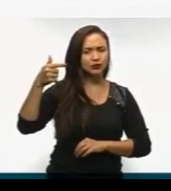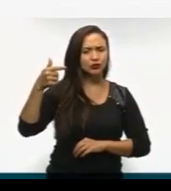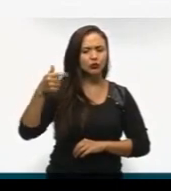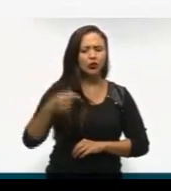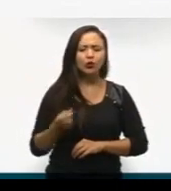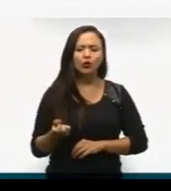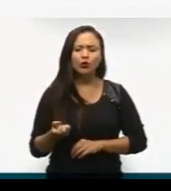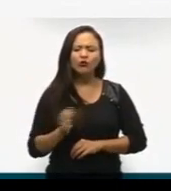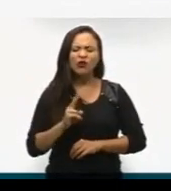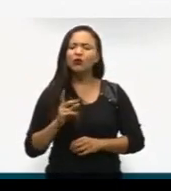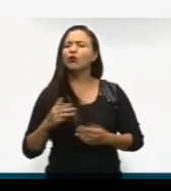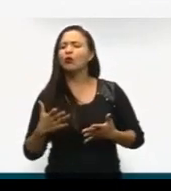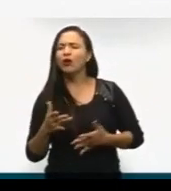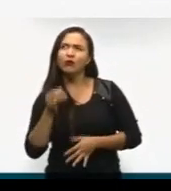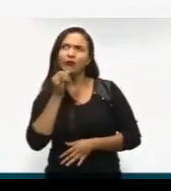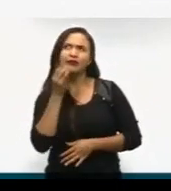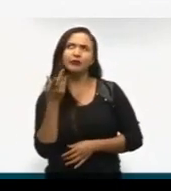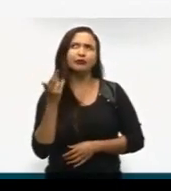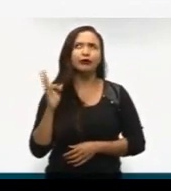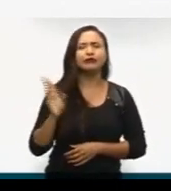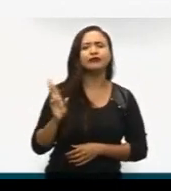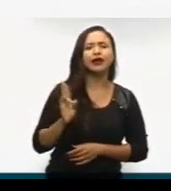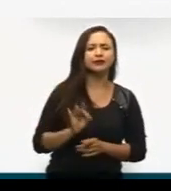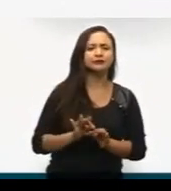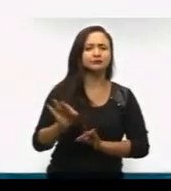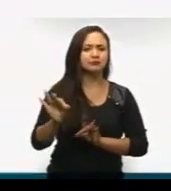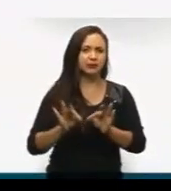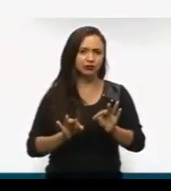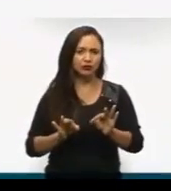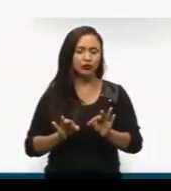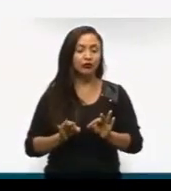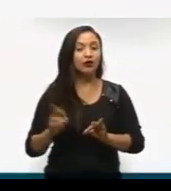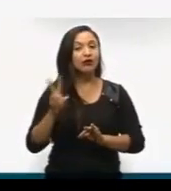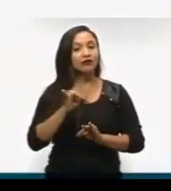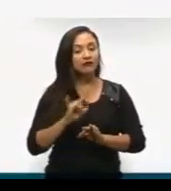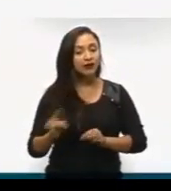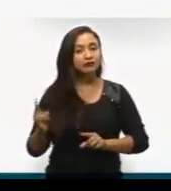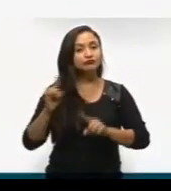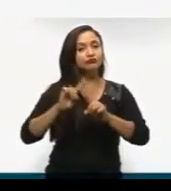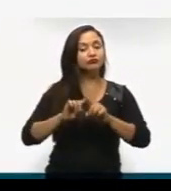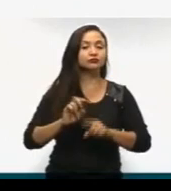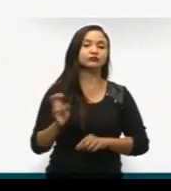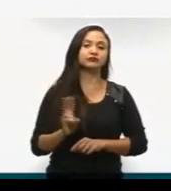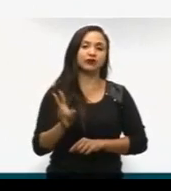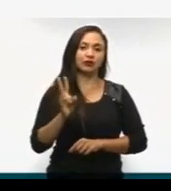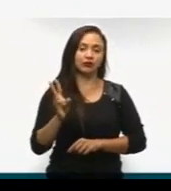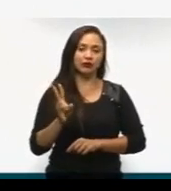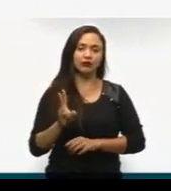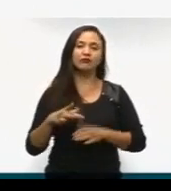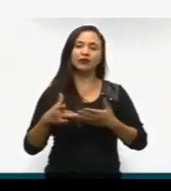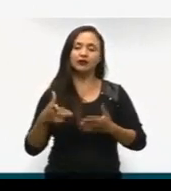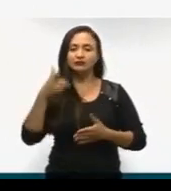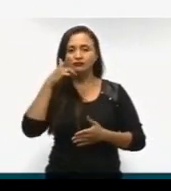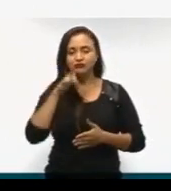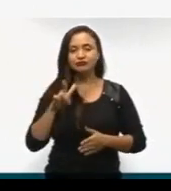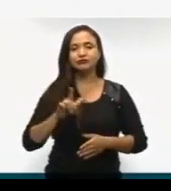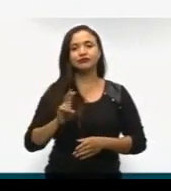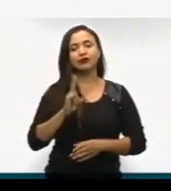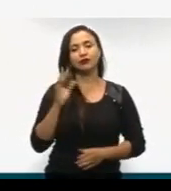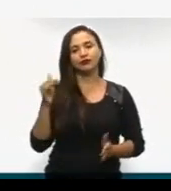R$2, sei lá. Vamos chutar esse valor. Então, é uma multiplicação desses valores. E a gente chega no preço